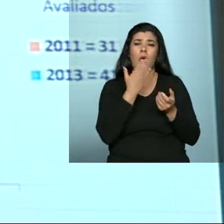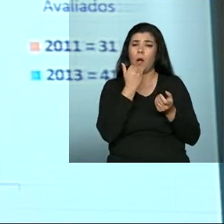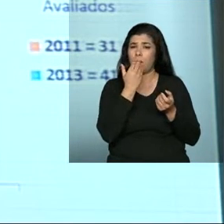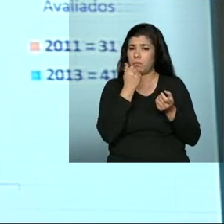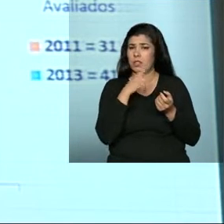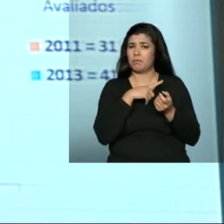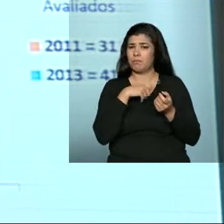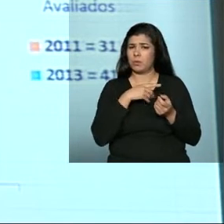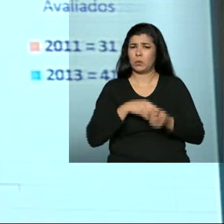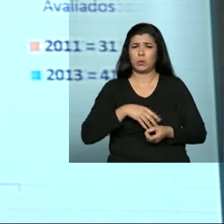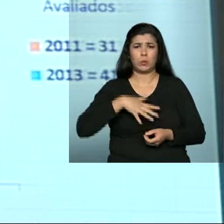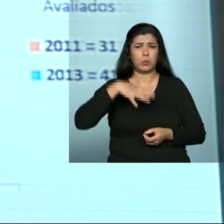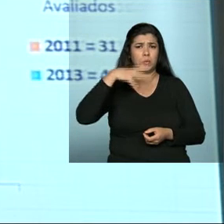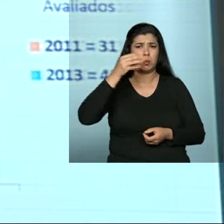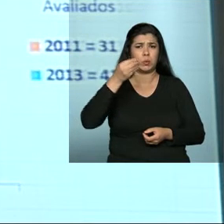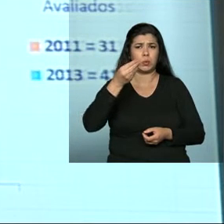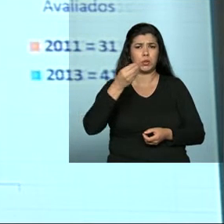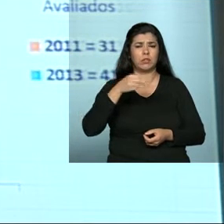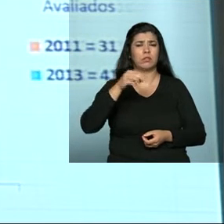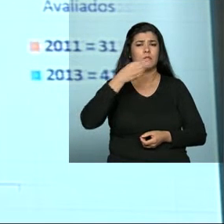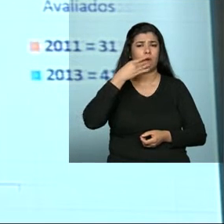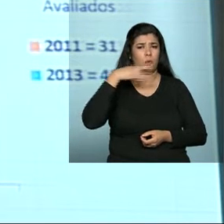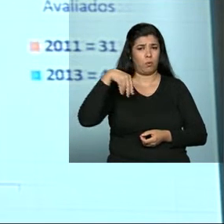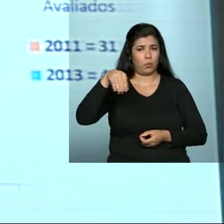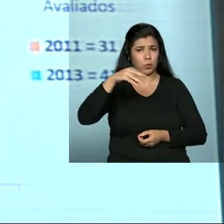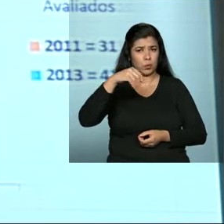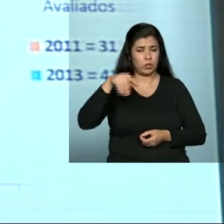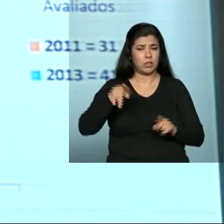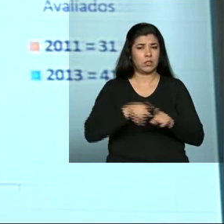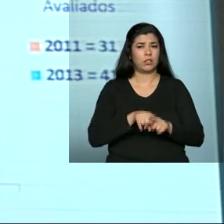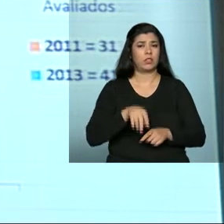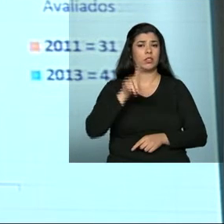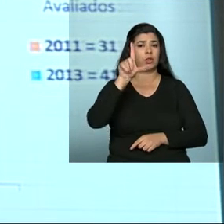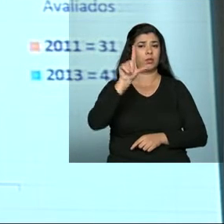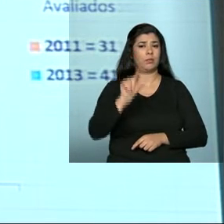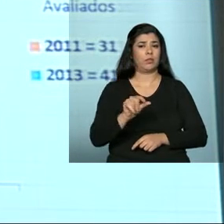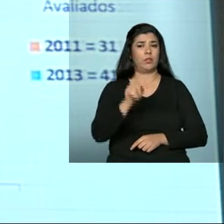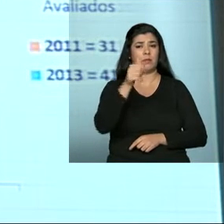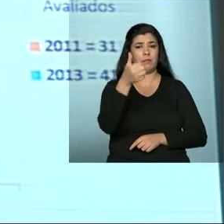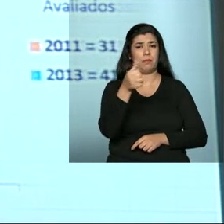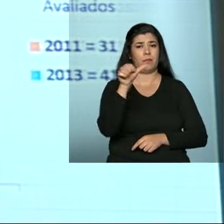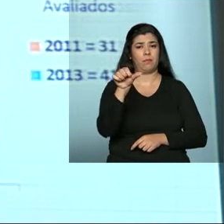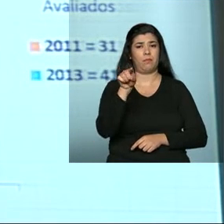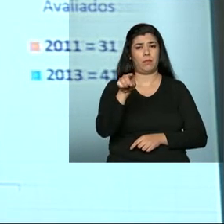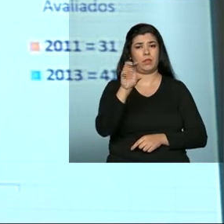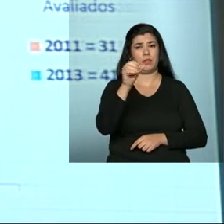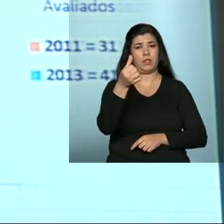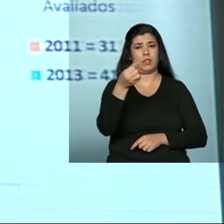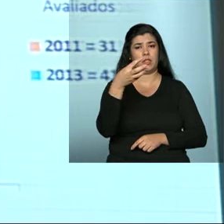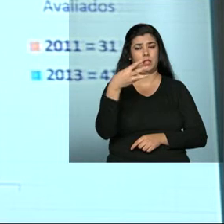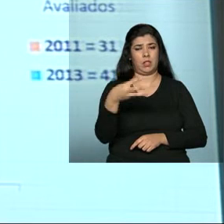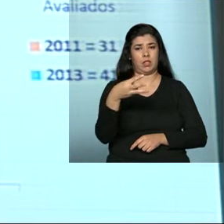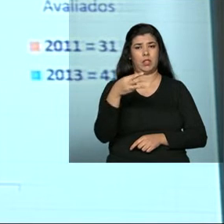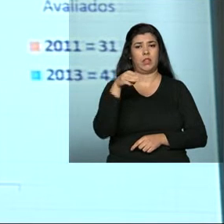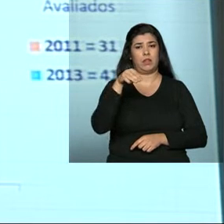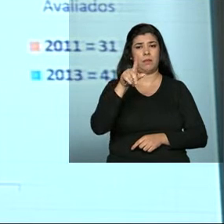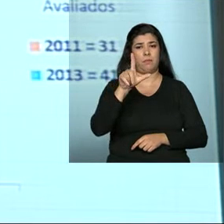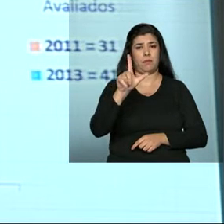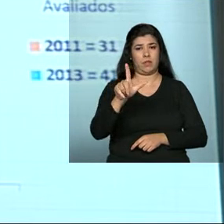de sódio. Houve uma redução de 1.063 miligramas de sódio por 100 gramas de alimento